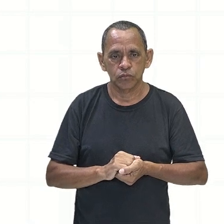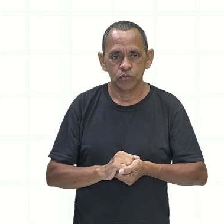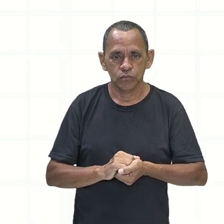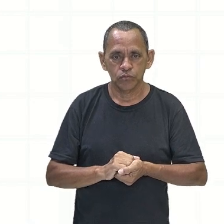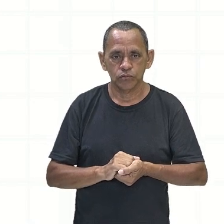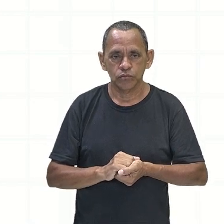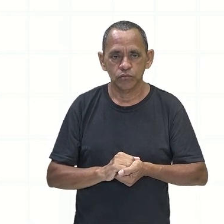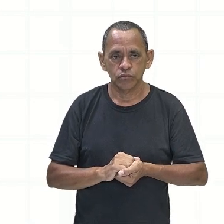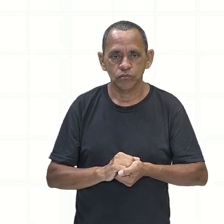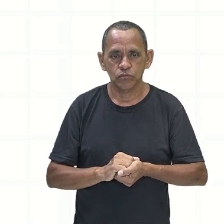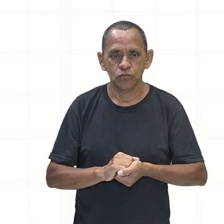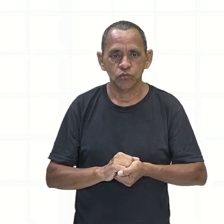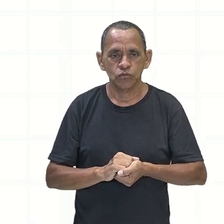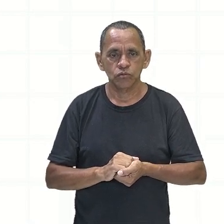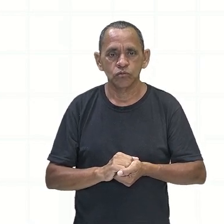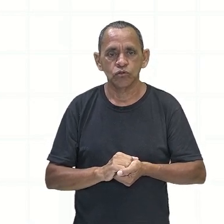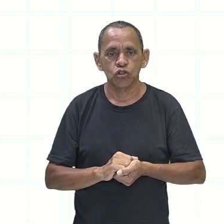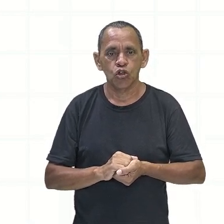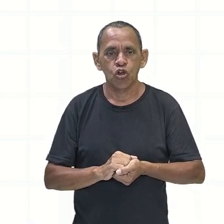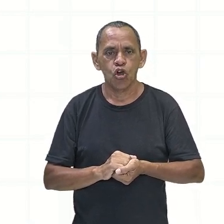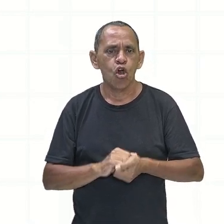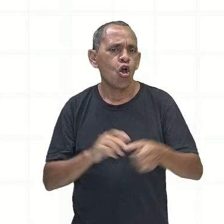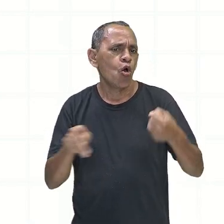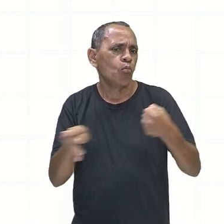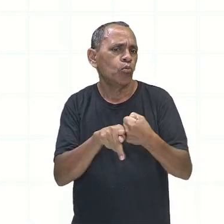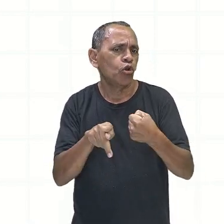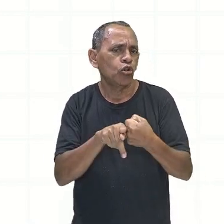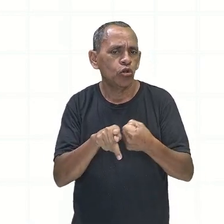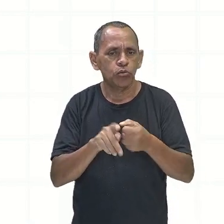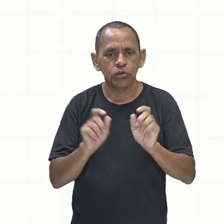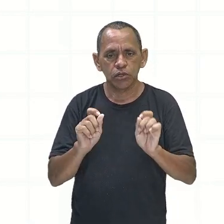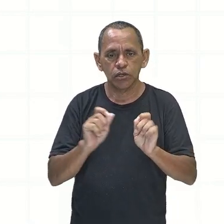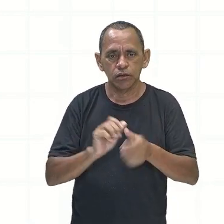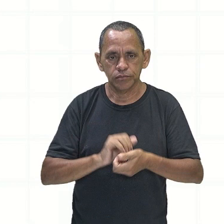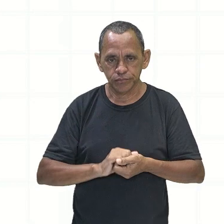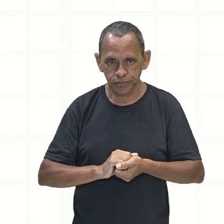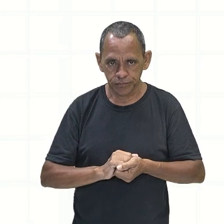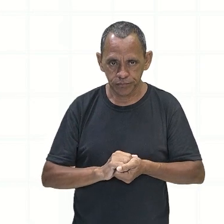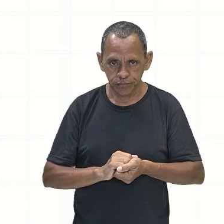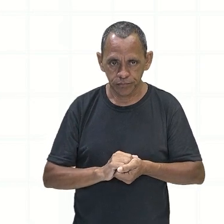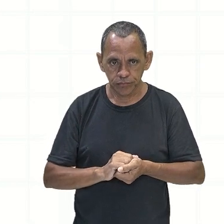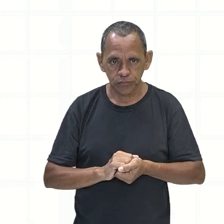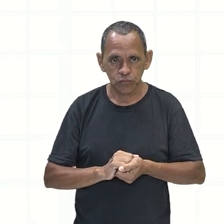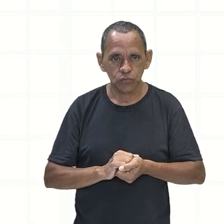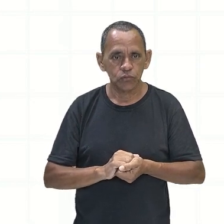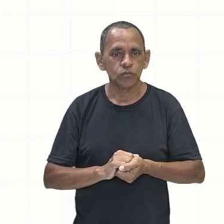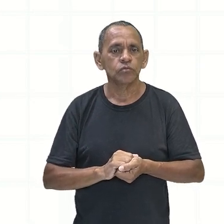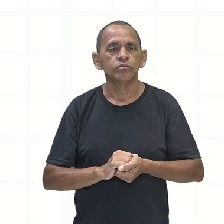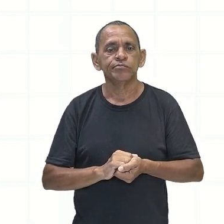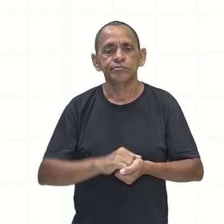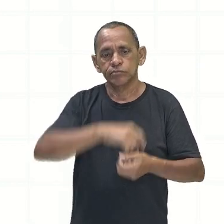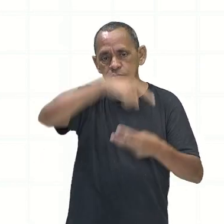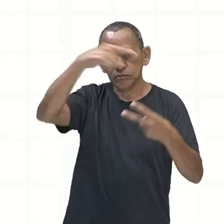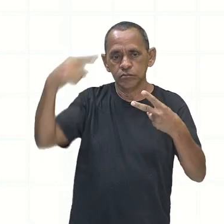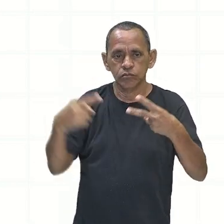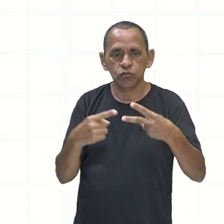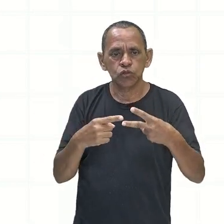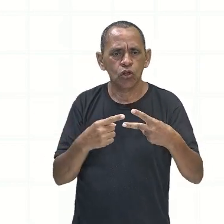Né, acompanhando a mudança que ocorreu aí no substantivo. Já os uniformes, ele tem apenas uma